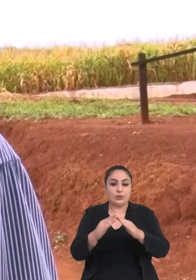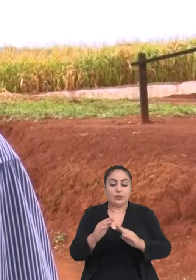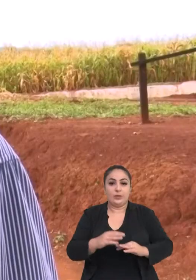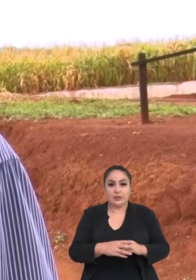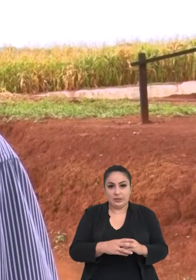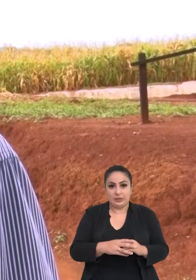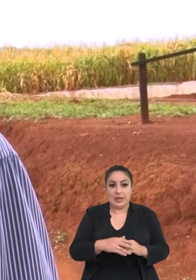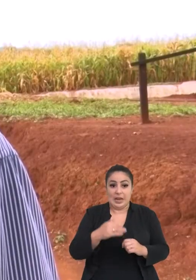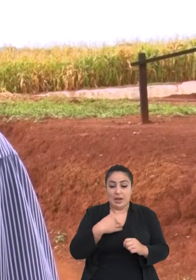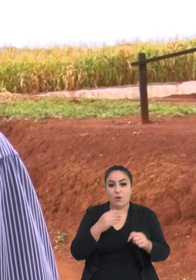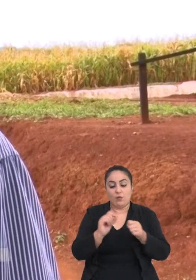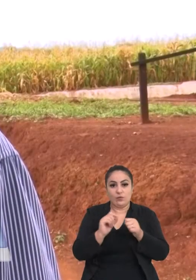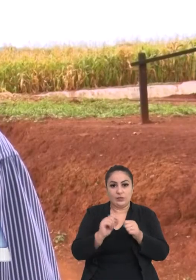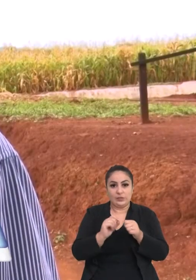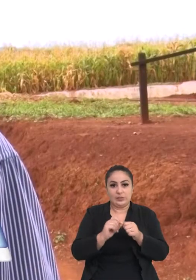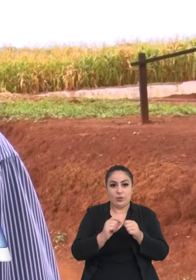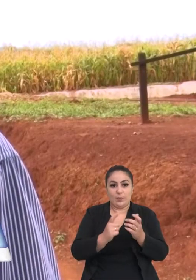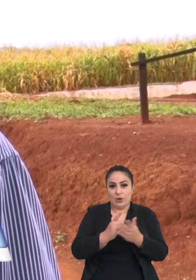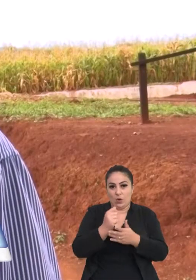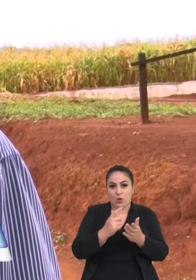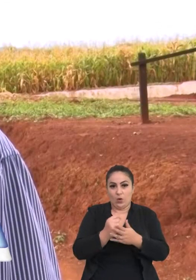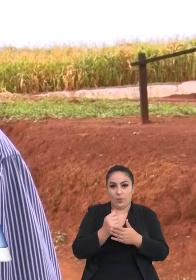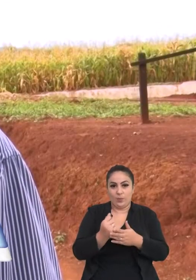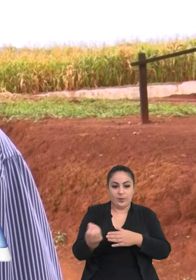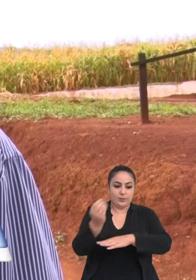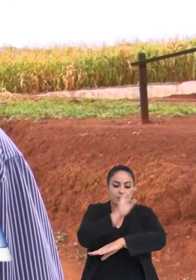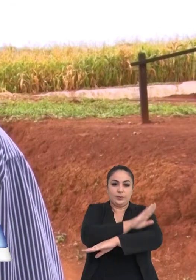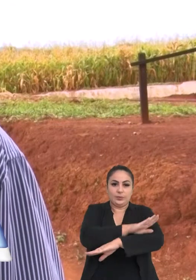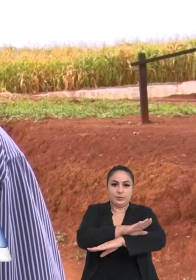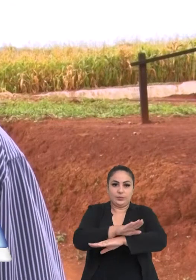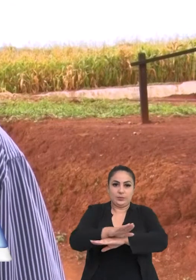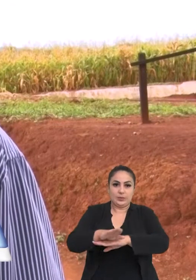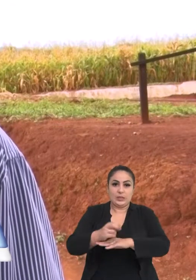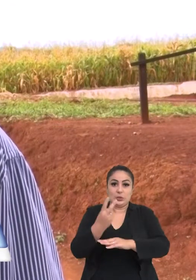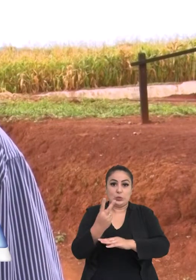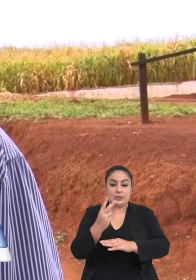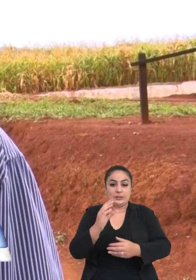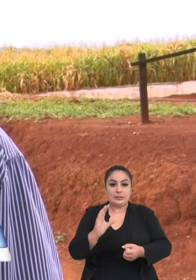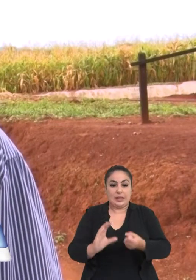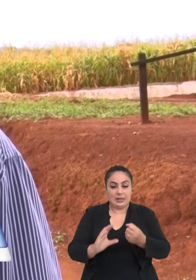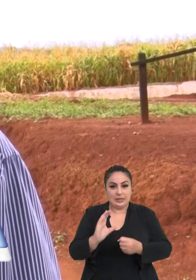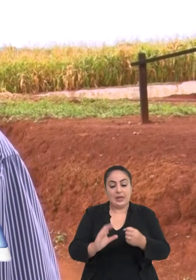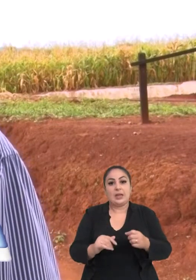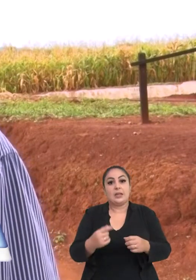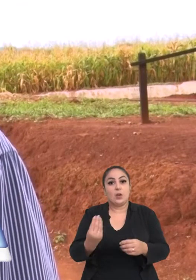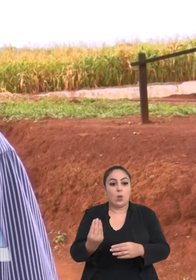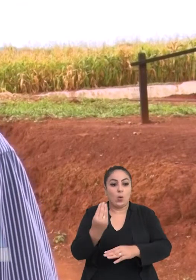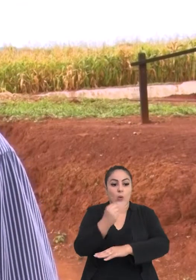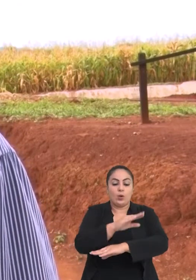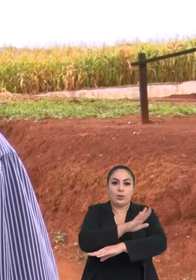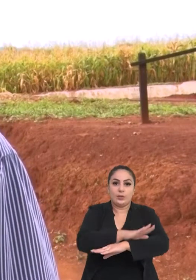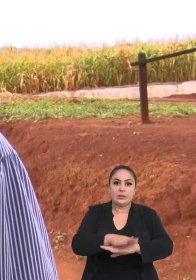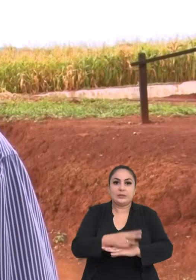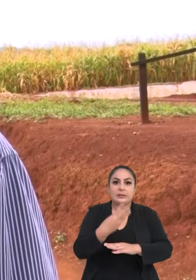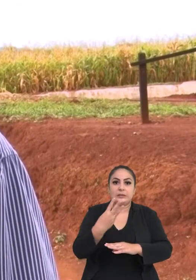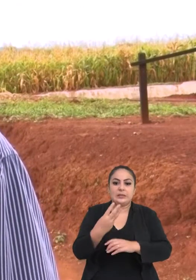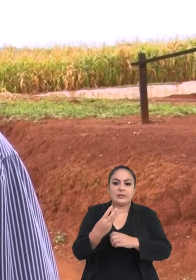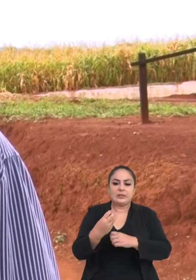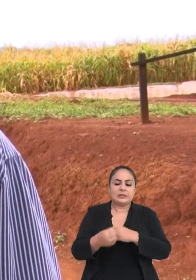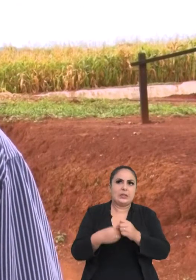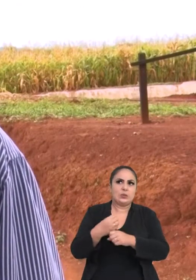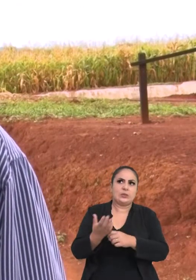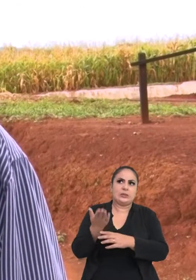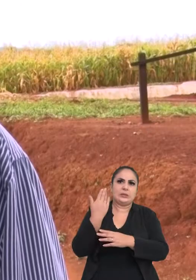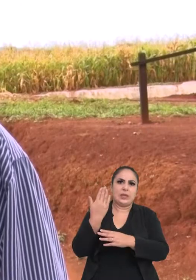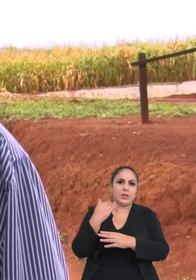Eu fiz uma compra de uma manta de asfalto de 2 cargas, e botaram aqui mais uns